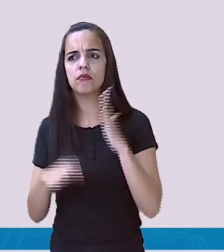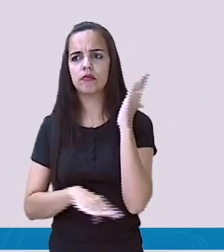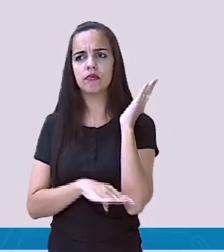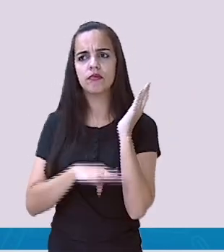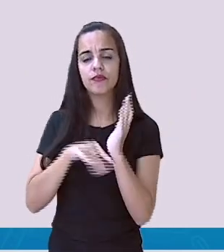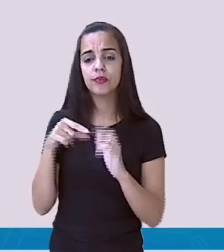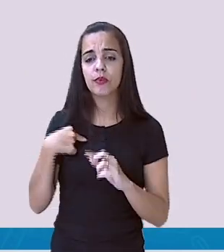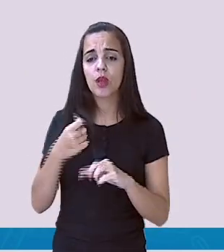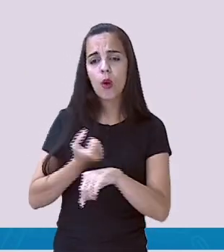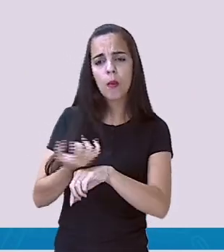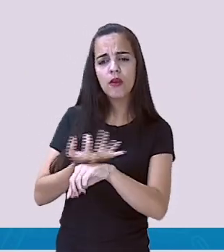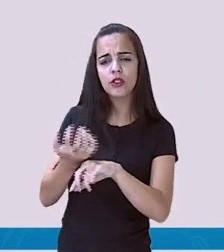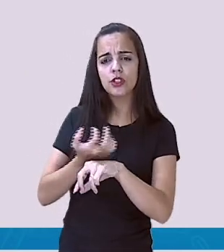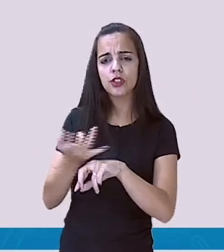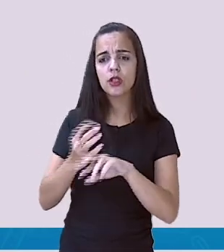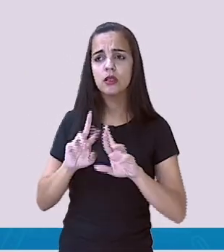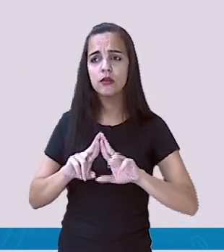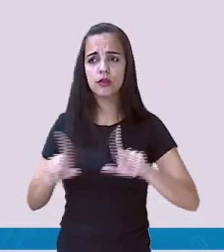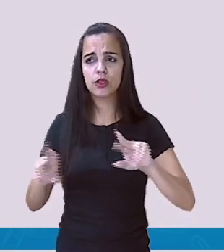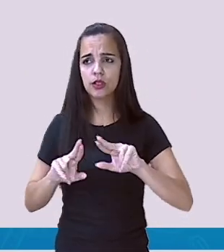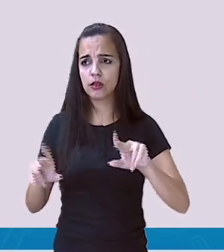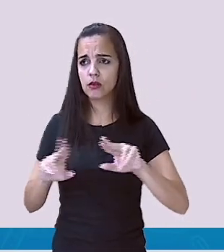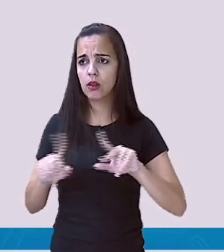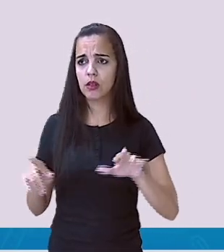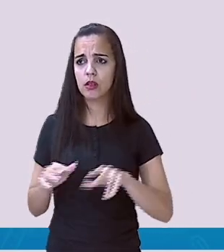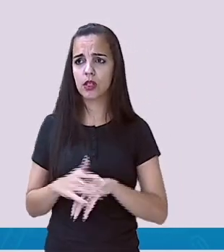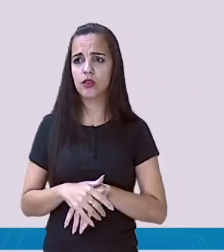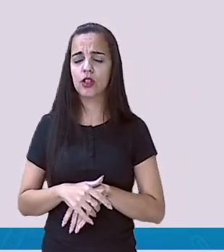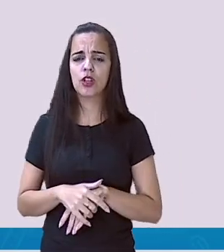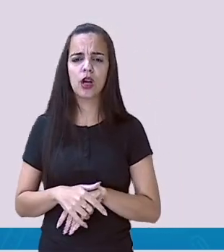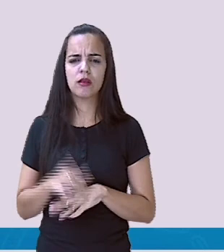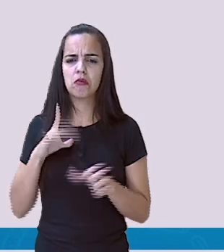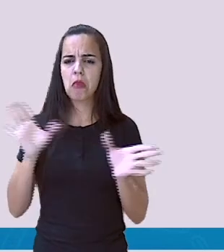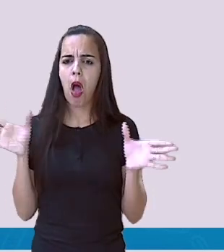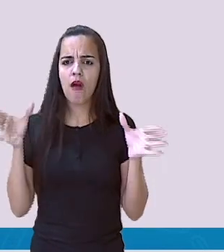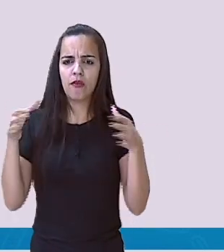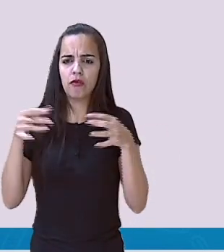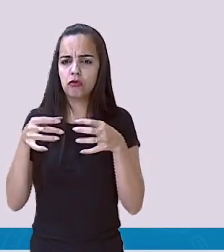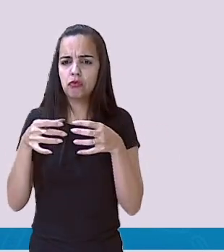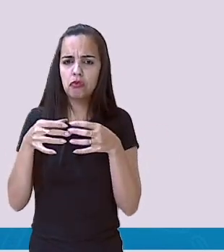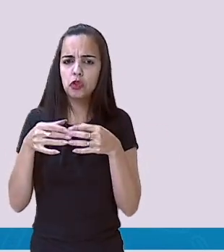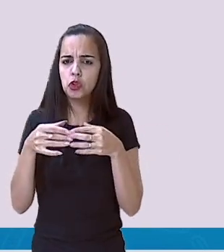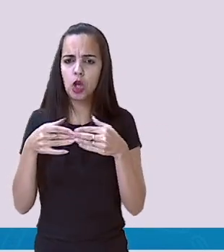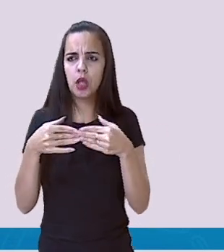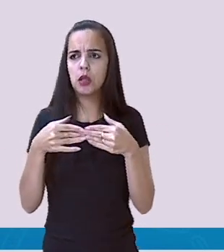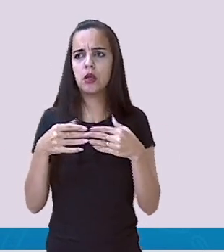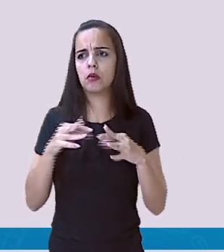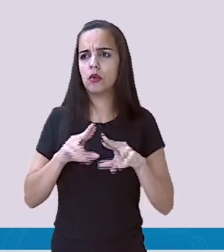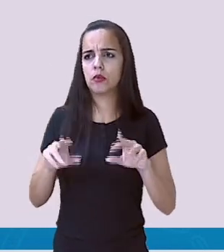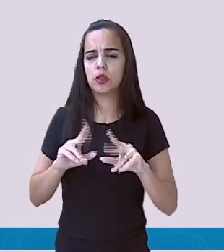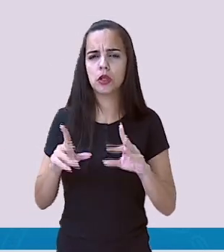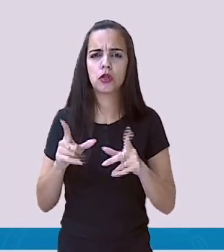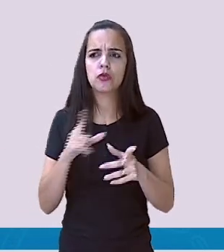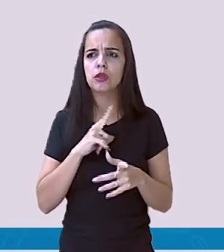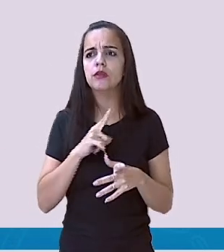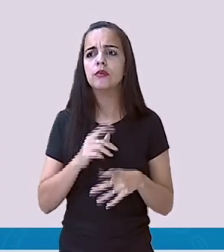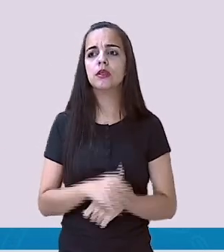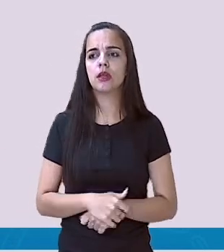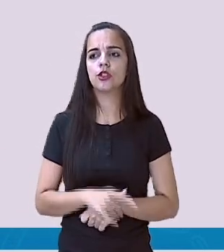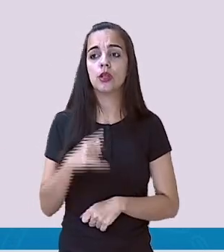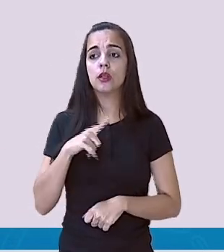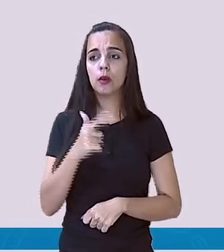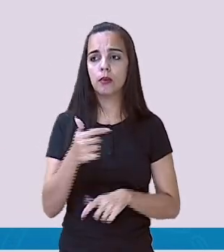vegetação diferente de uma vegetação completamente fechada. Então aqui a gente tem a intervenção do homem. Então ela é